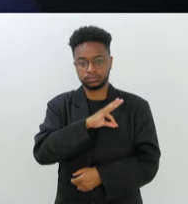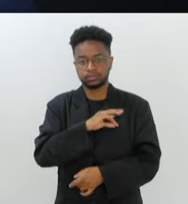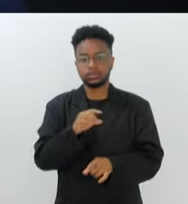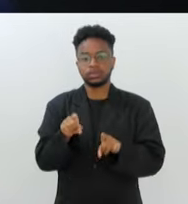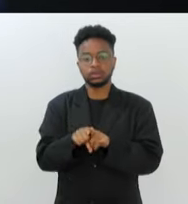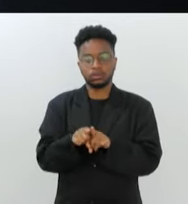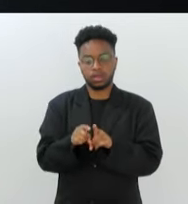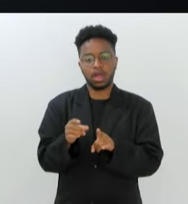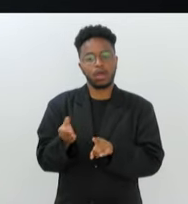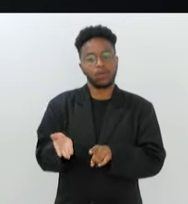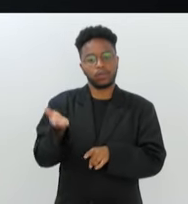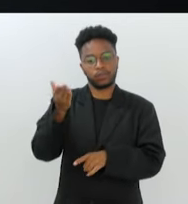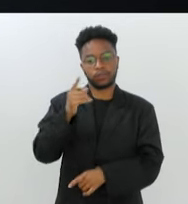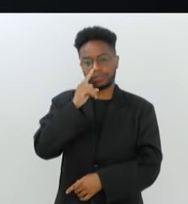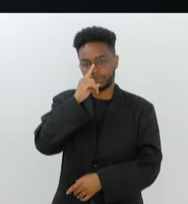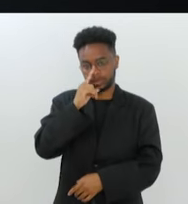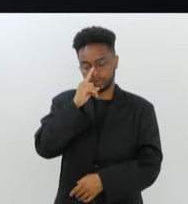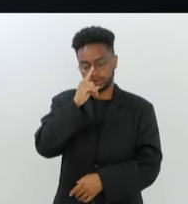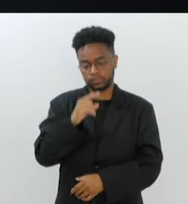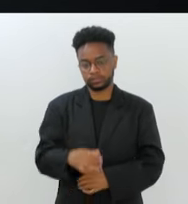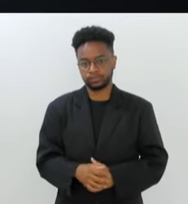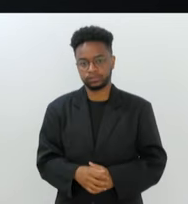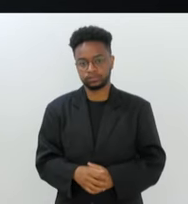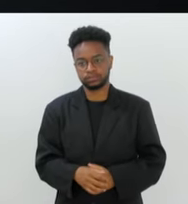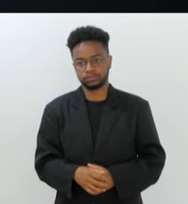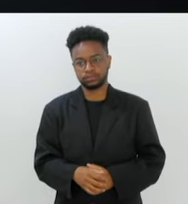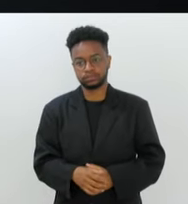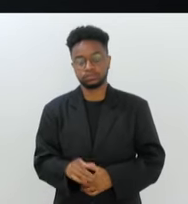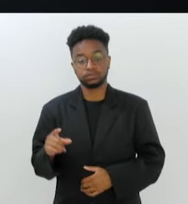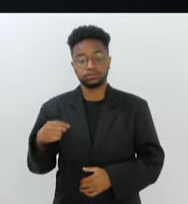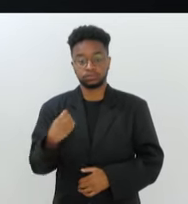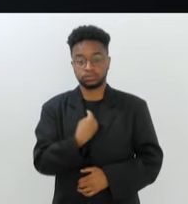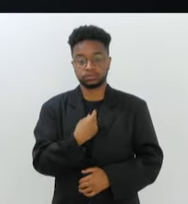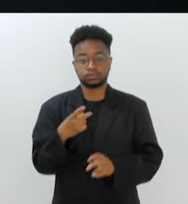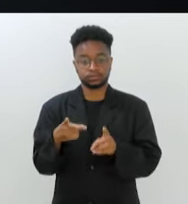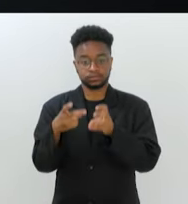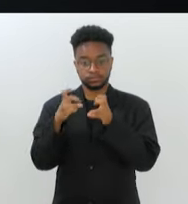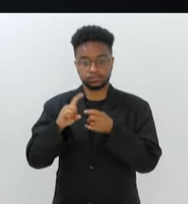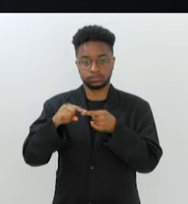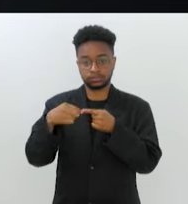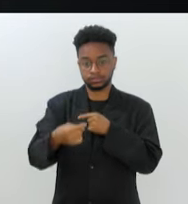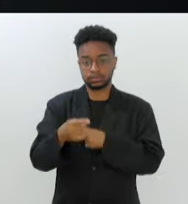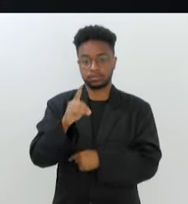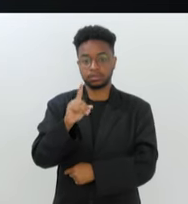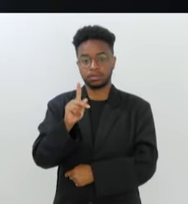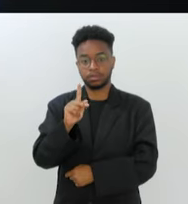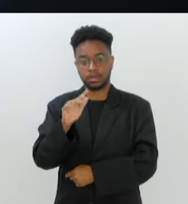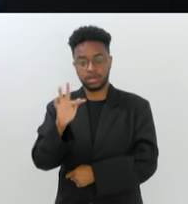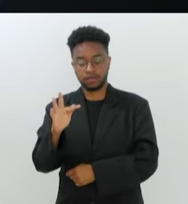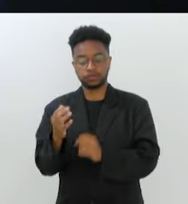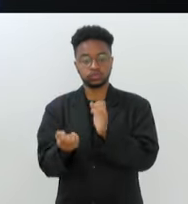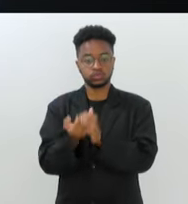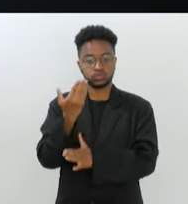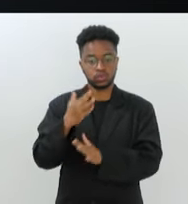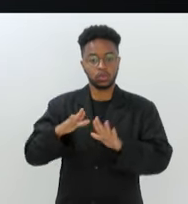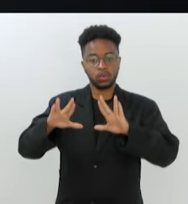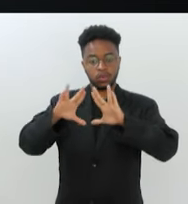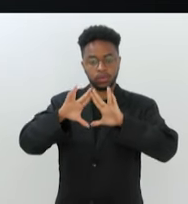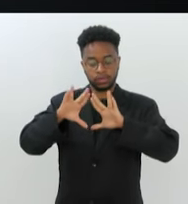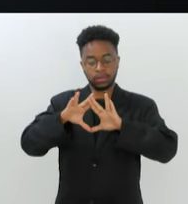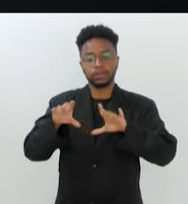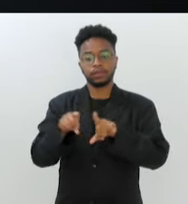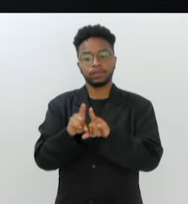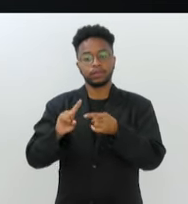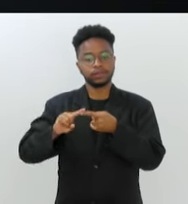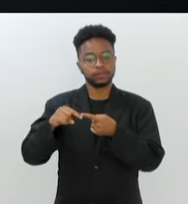perigo para esses policiais. Nós estamos vendo, após a DPF 635, o surgimento da narcomilícia. Nós vimos, após a